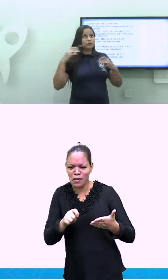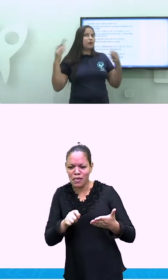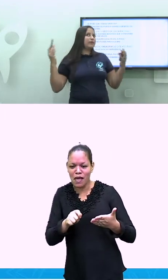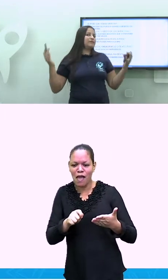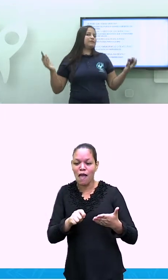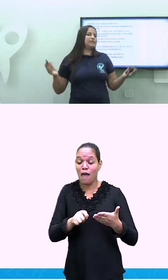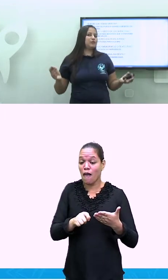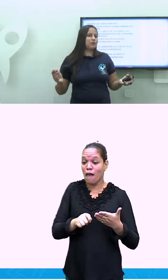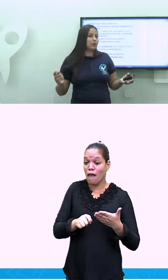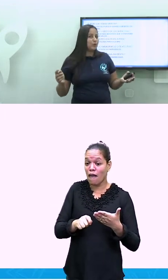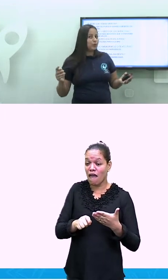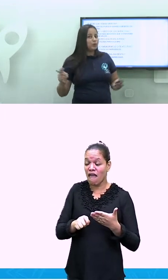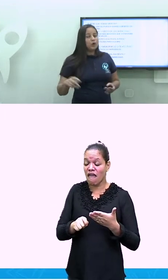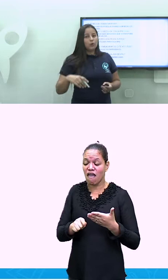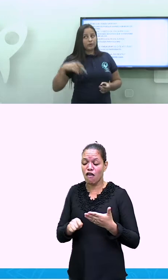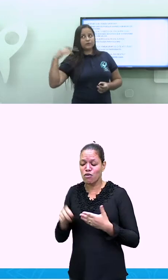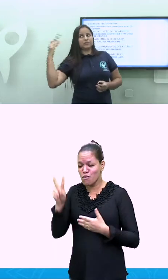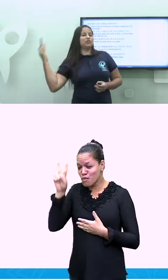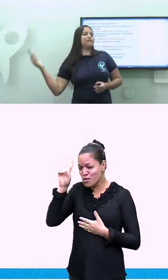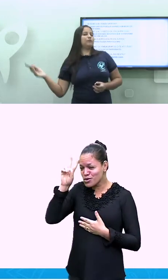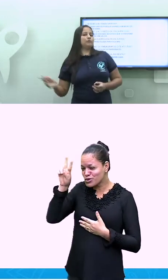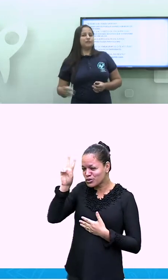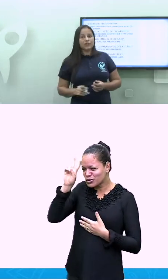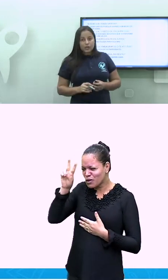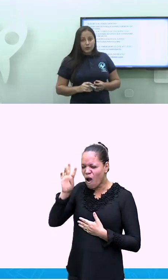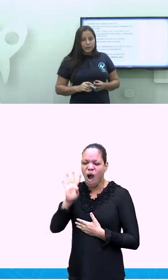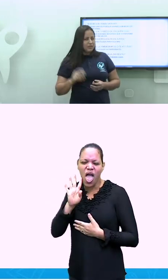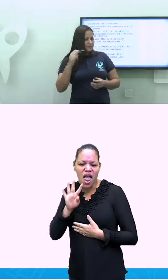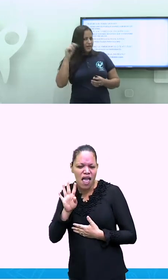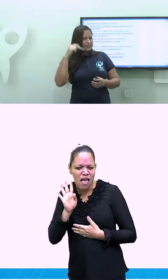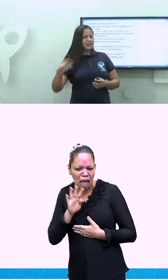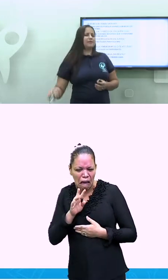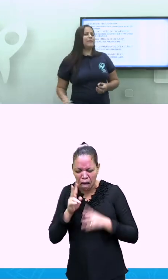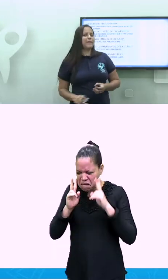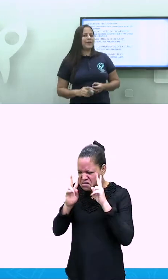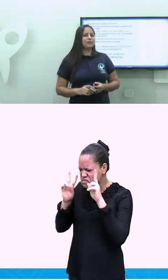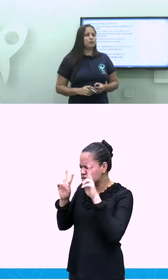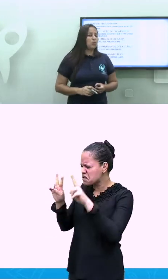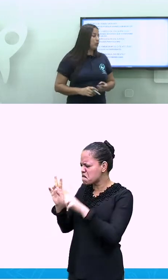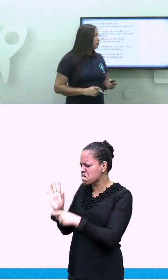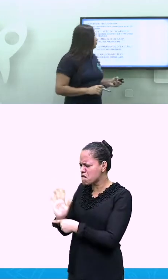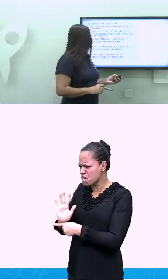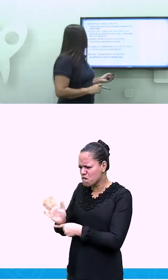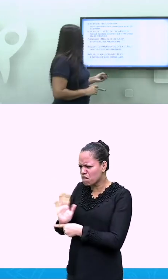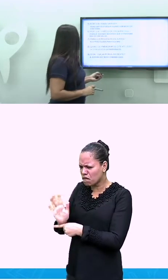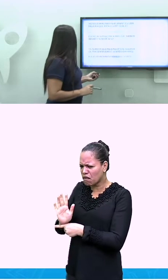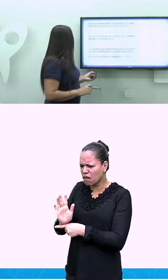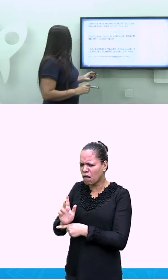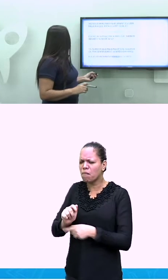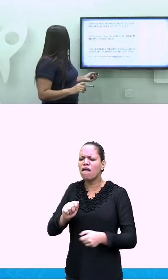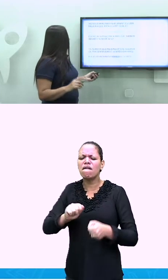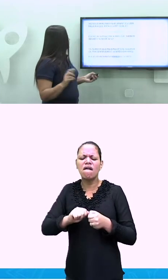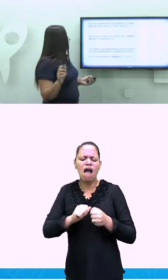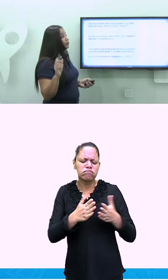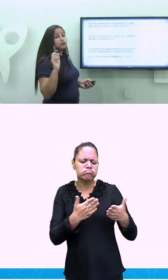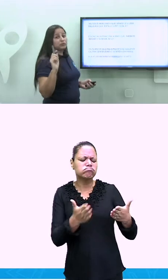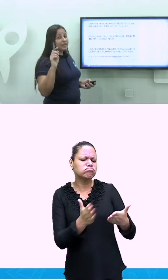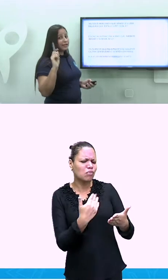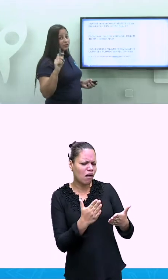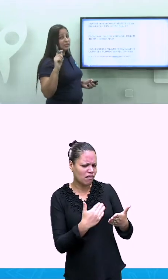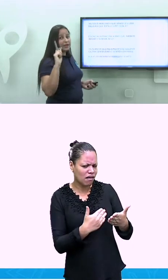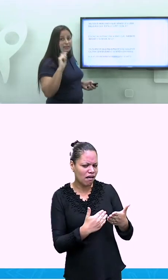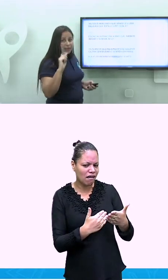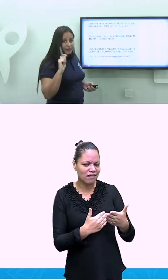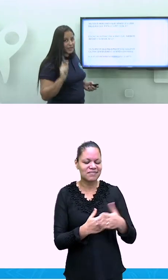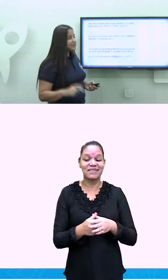uma história que você sonhou ou que você já viu no filme e fazer aí bem bacana um conto. Então agora vamos dar